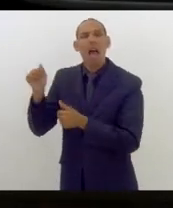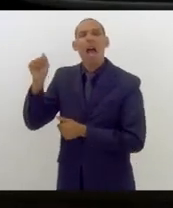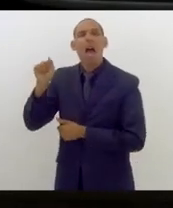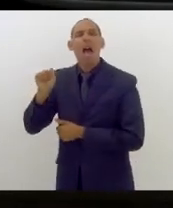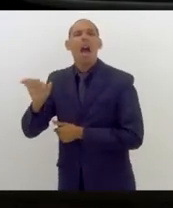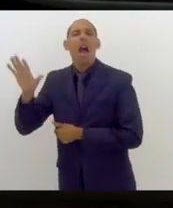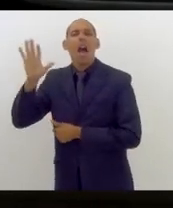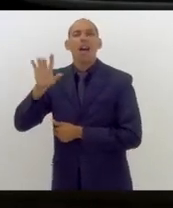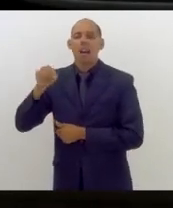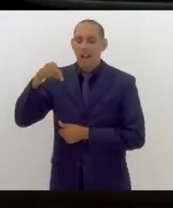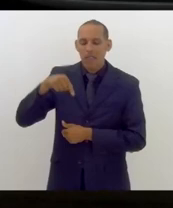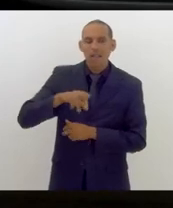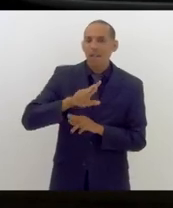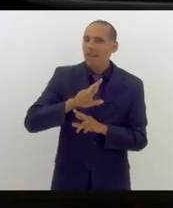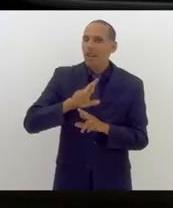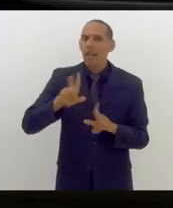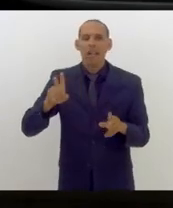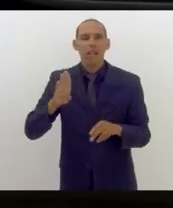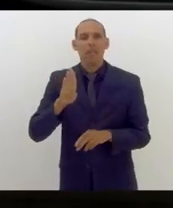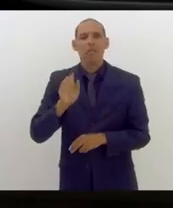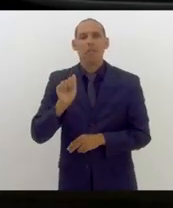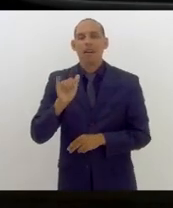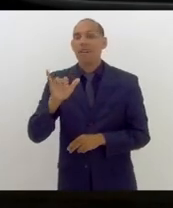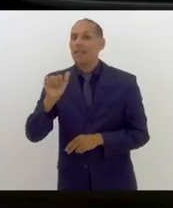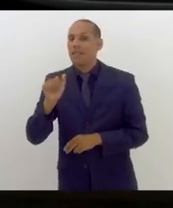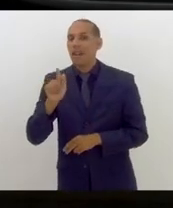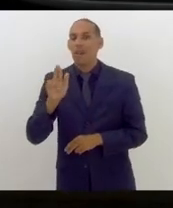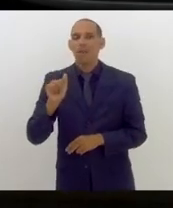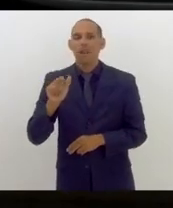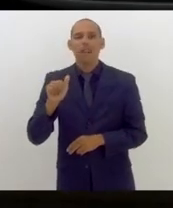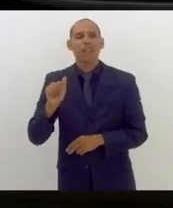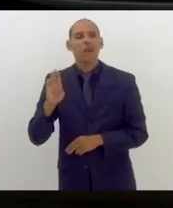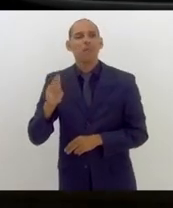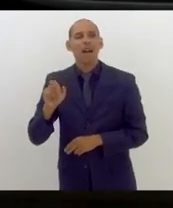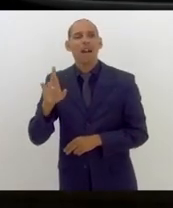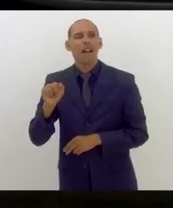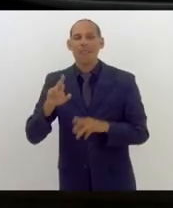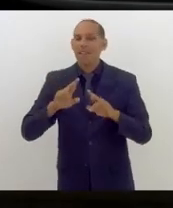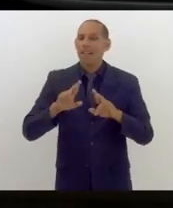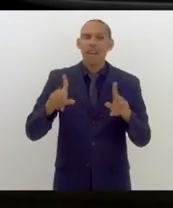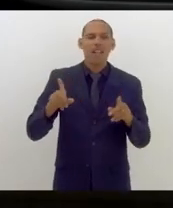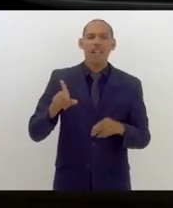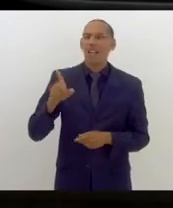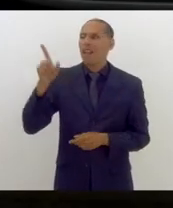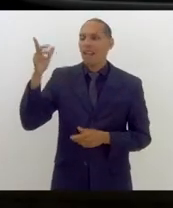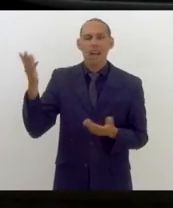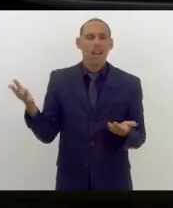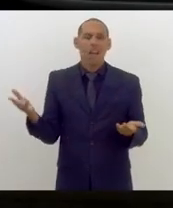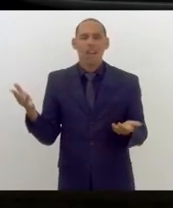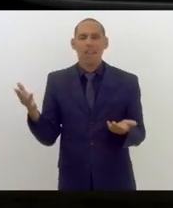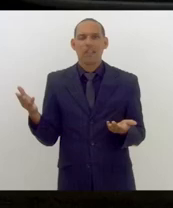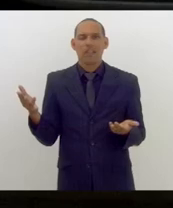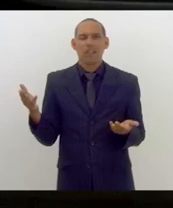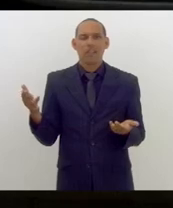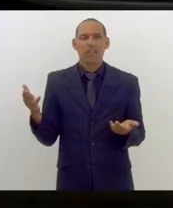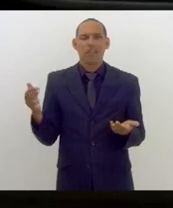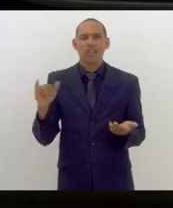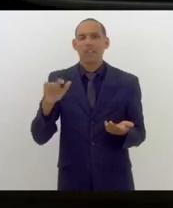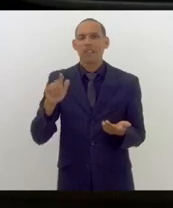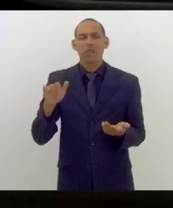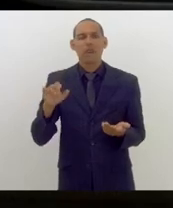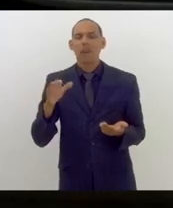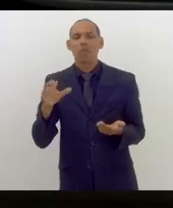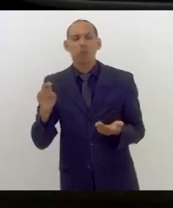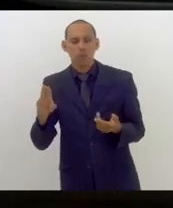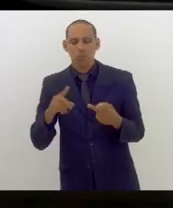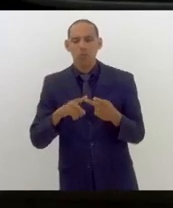que funciona o ambiente diferente a Baía de Guanabara é diferente lá de de do pessoal lá de do Açu é diferente